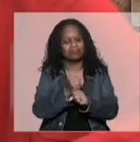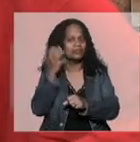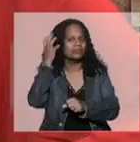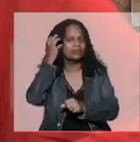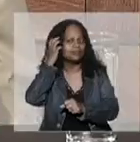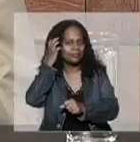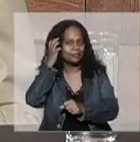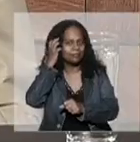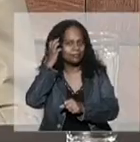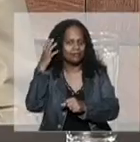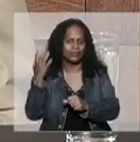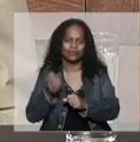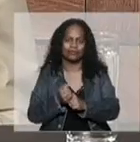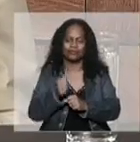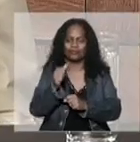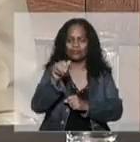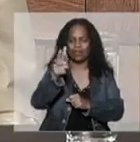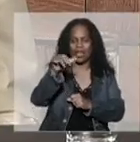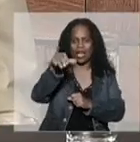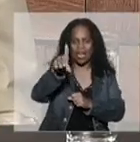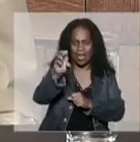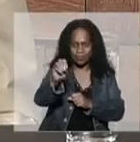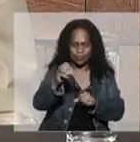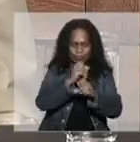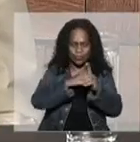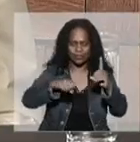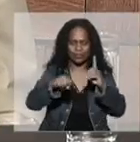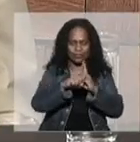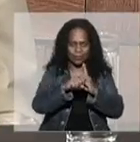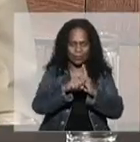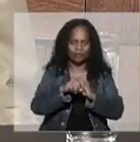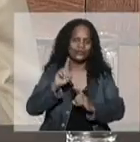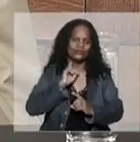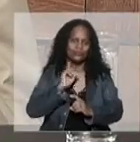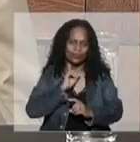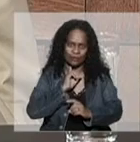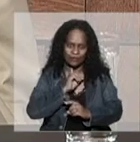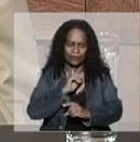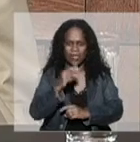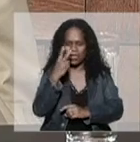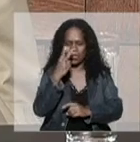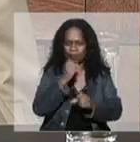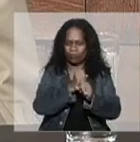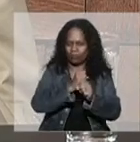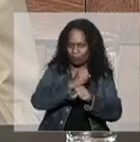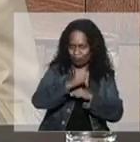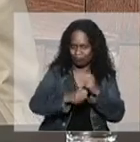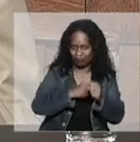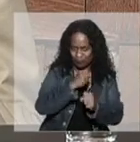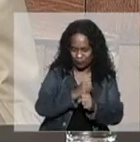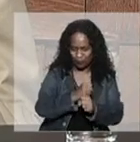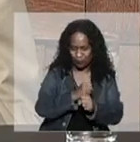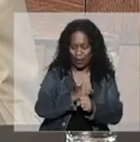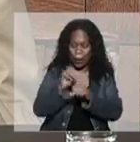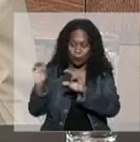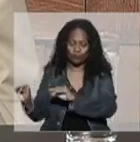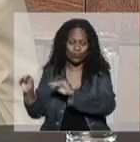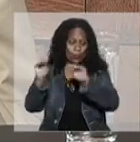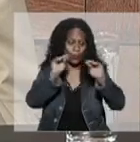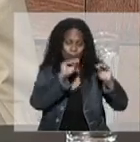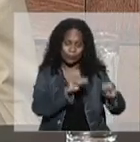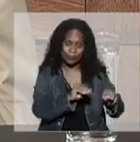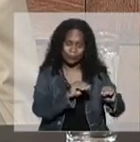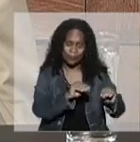nessa rádio? Nessa rádio. Qual era essa rádio? Rádio Sociedade de Ponte Nova. Aí eu fiquei 2 anos, depois eu precisei ir para Belo